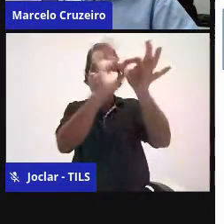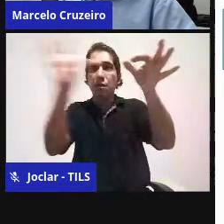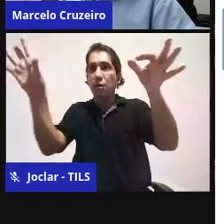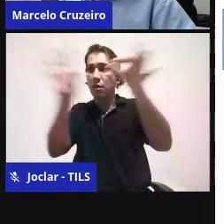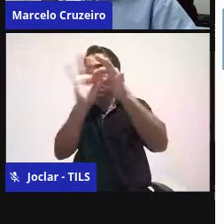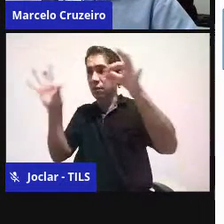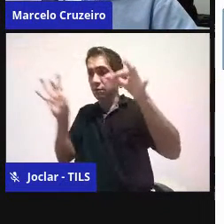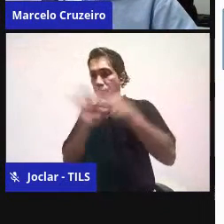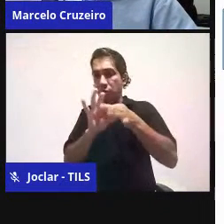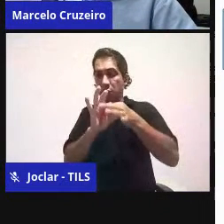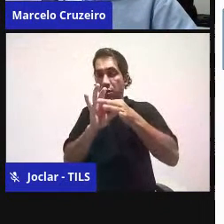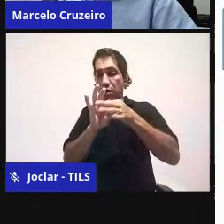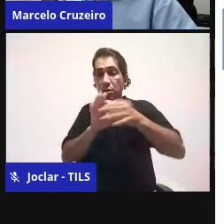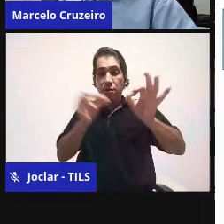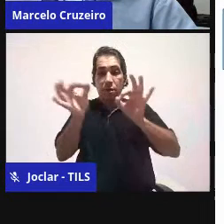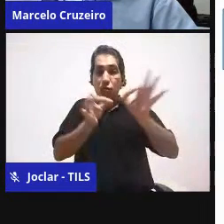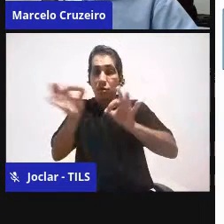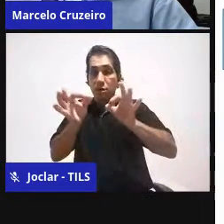te proporcionar, então,